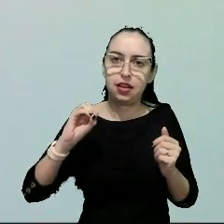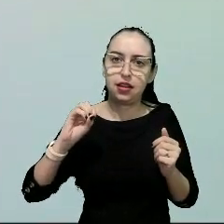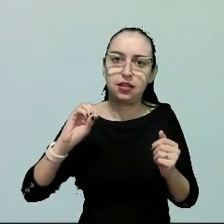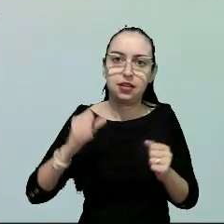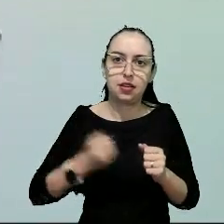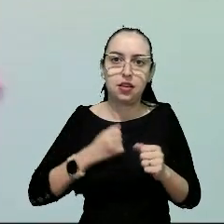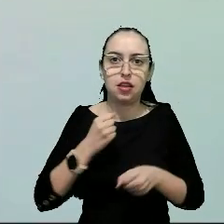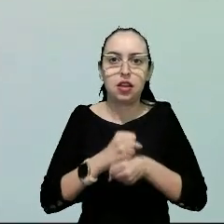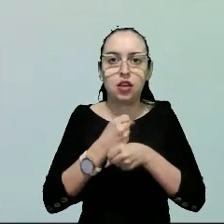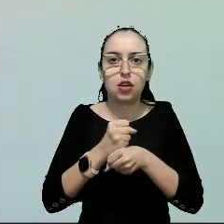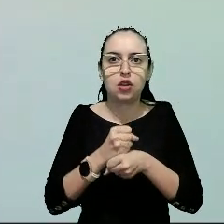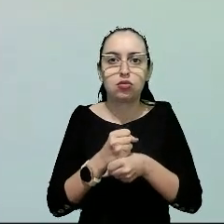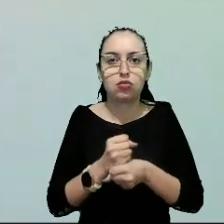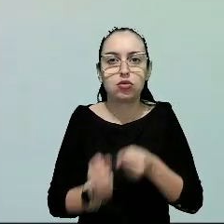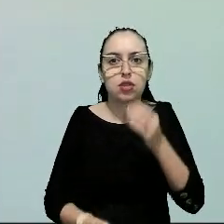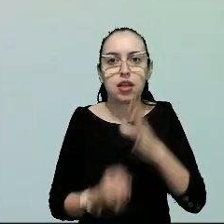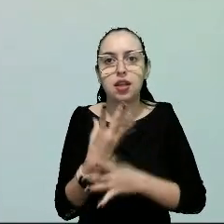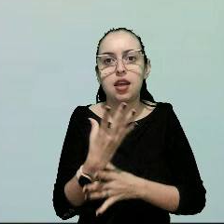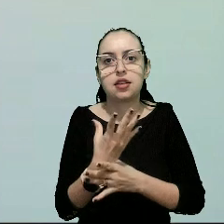desse clássico,